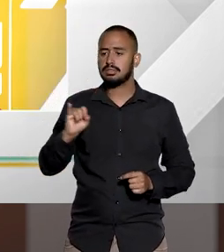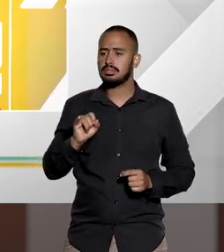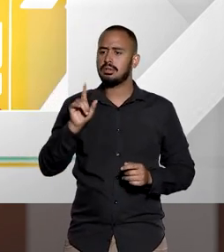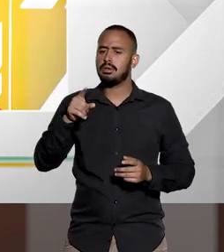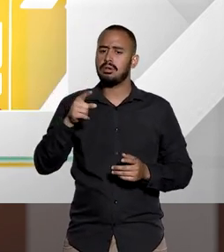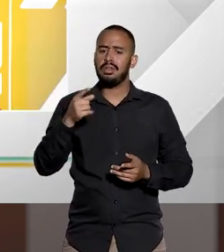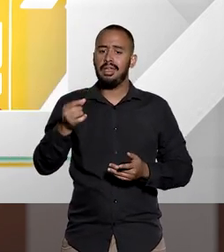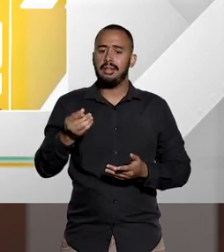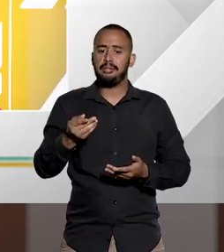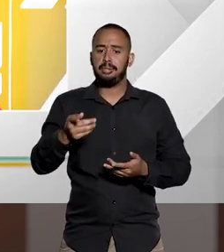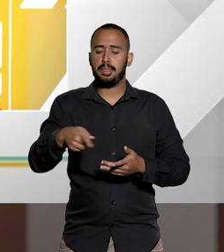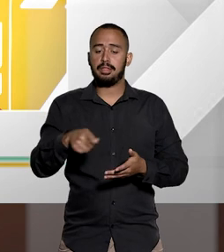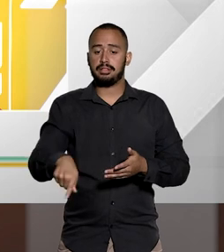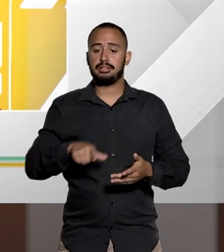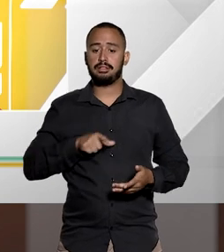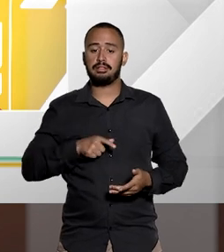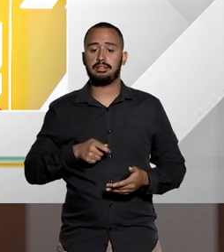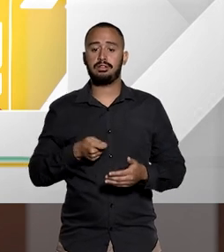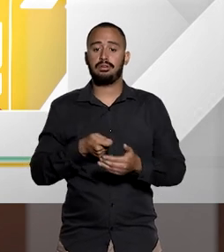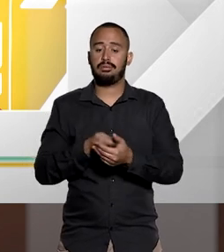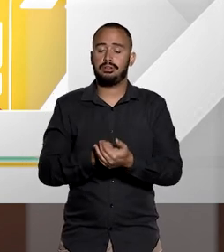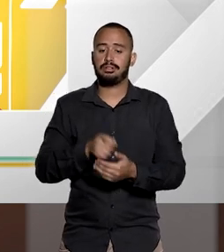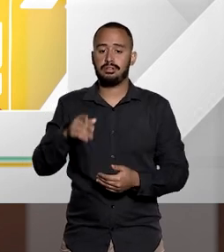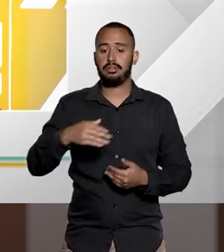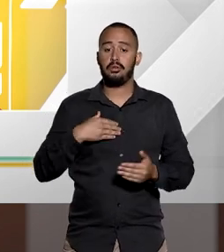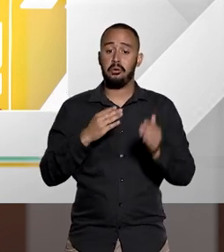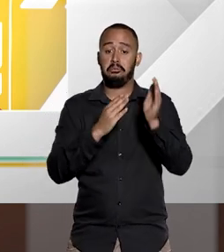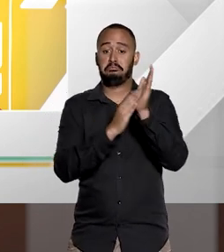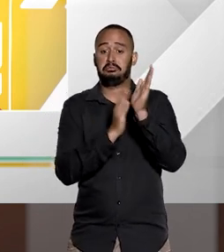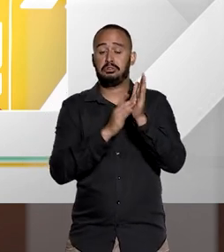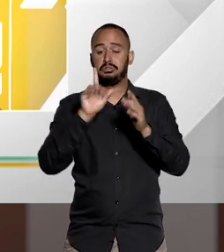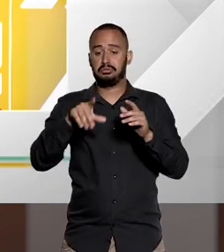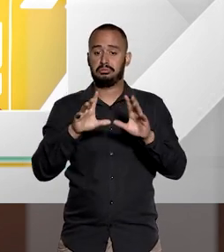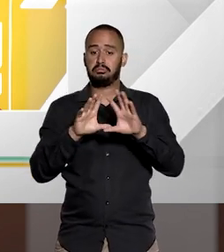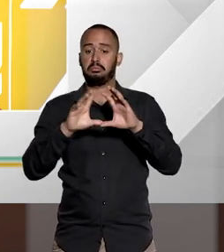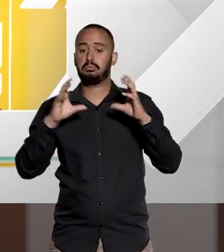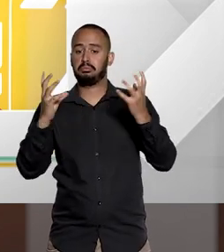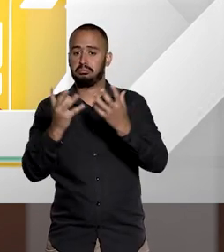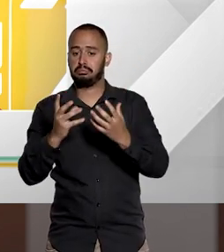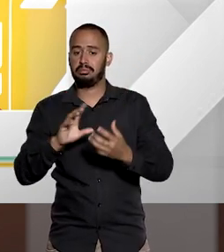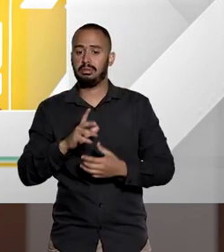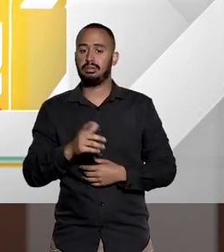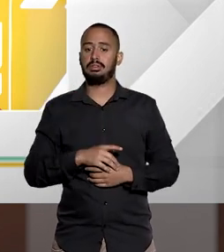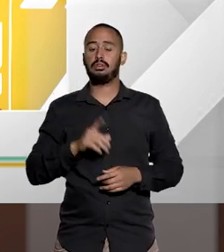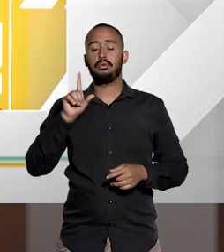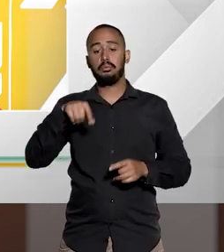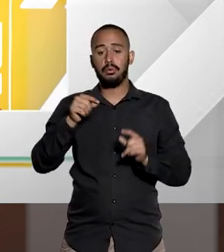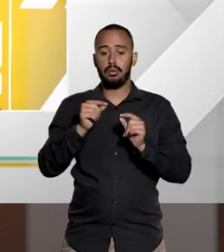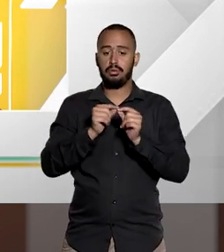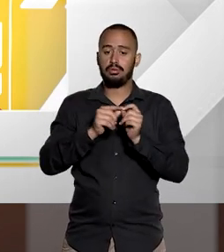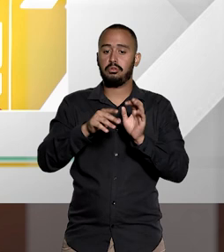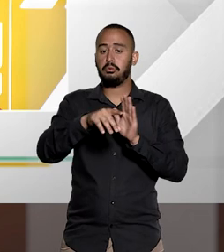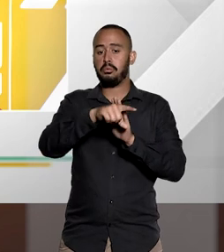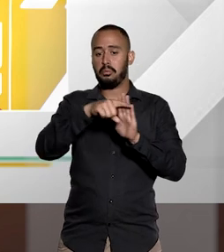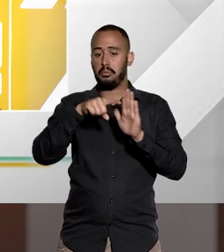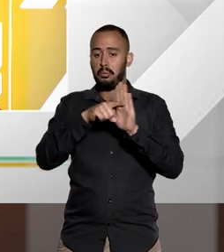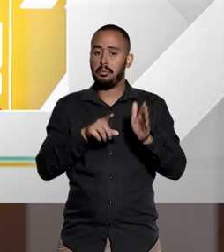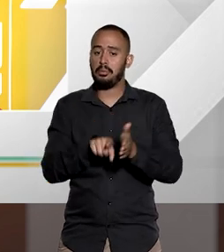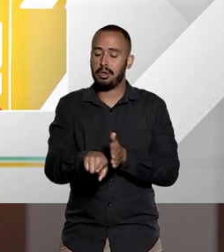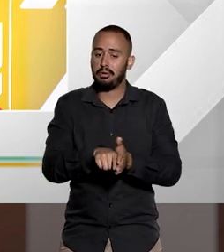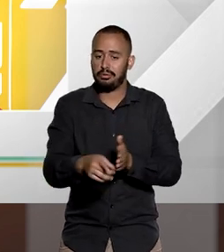ainda objeto de preocupação. Eu parabenizo aí o programa pelo nível das perguntas e